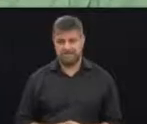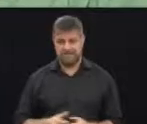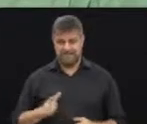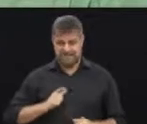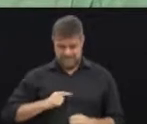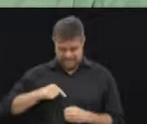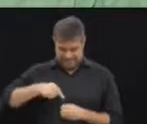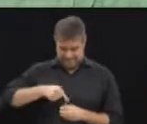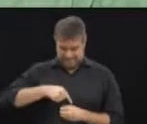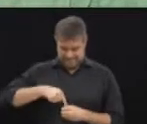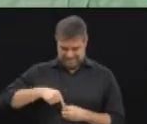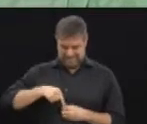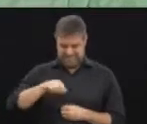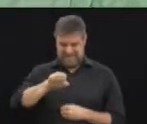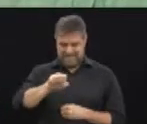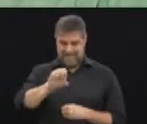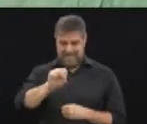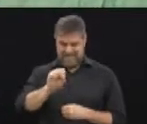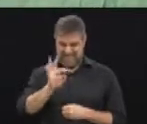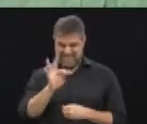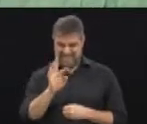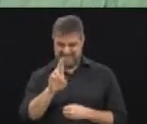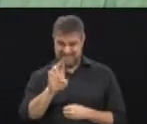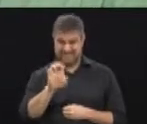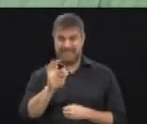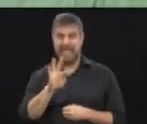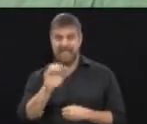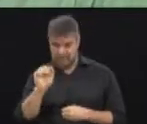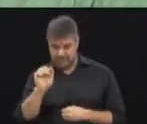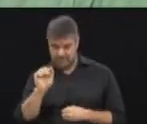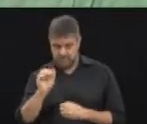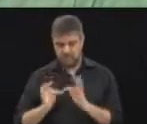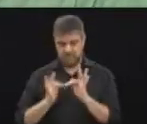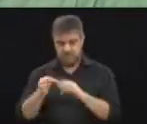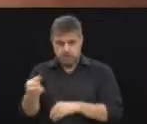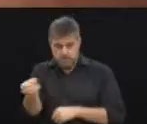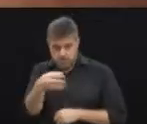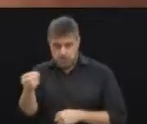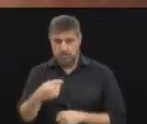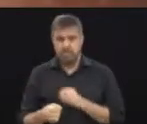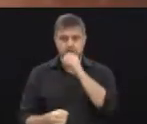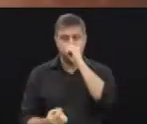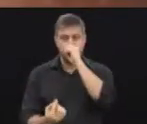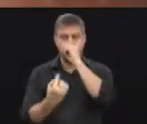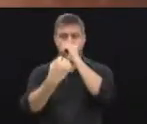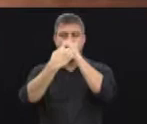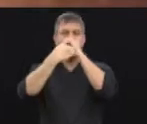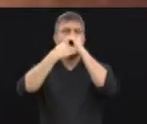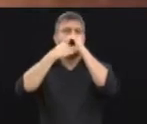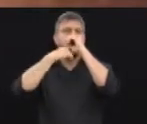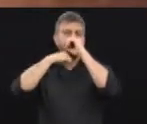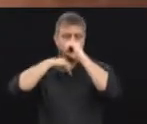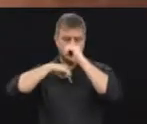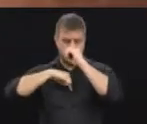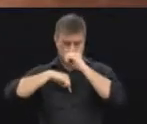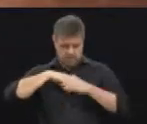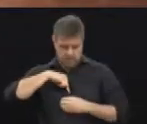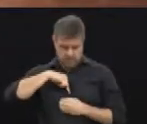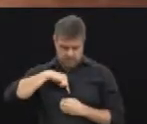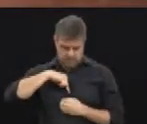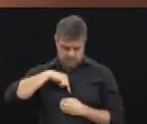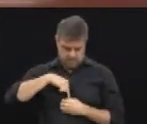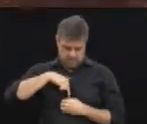É chamado método Stretta. Ele é um tratamento à base de radiofrequência. Você, por uma endoscopia, você vai até